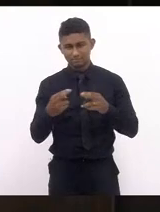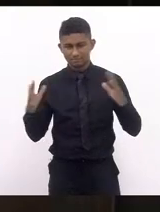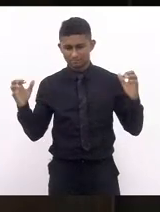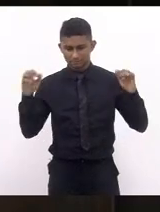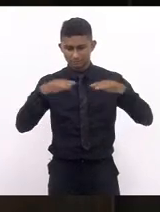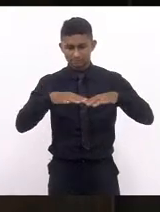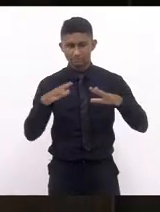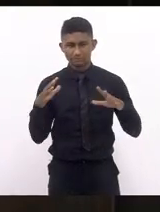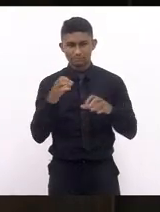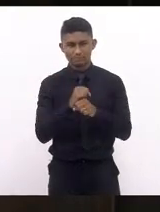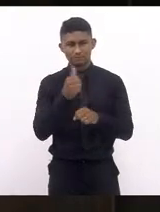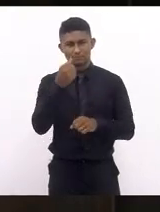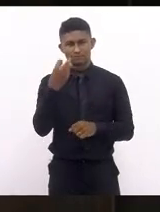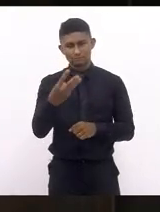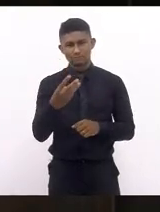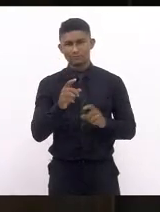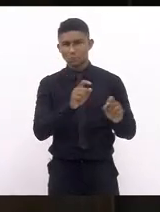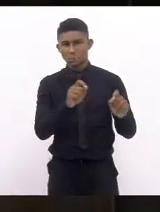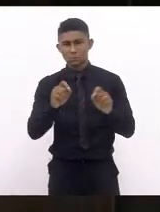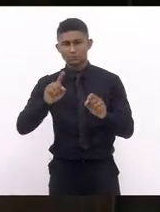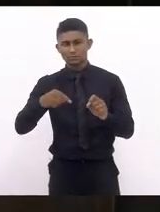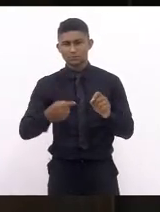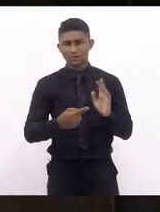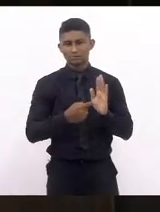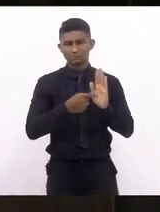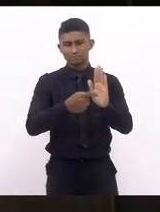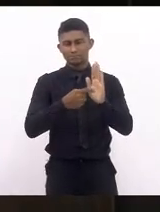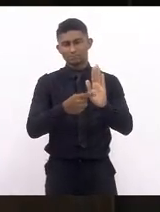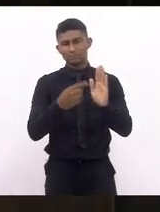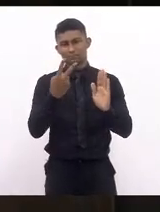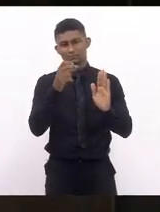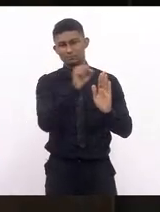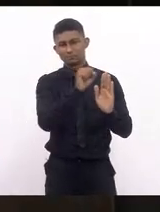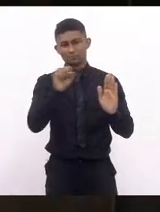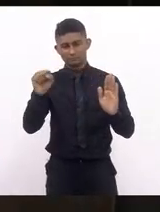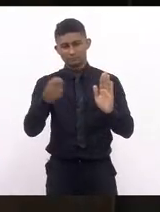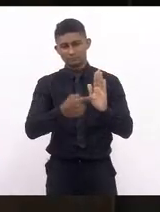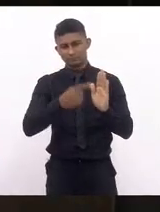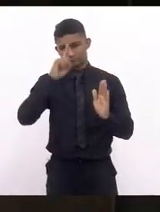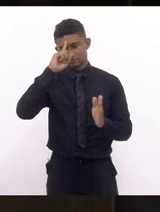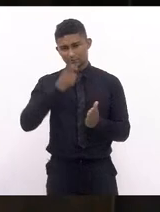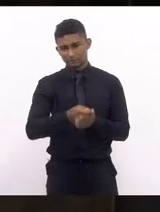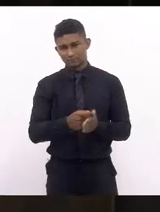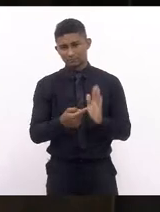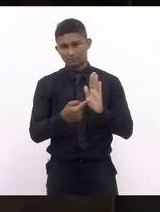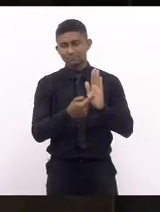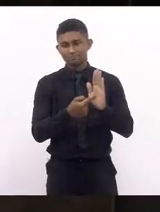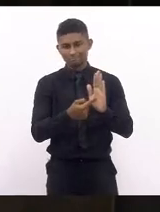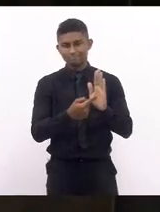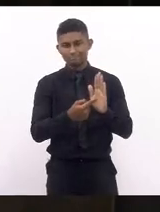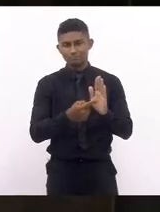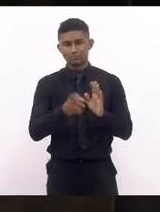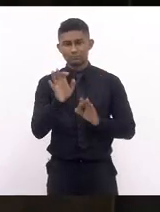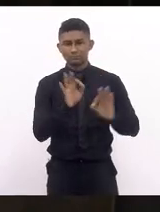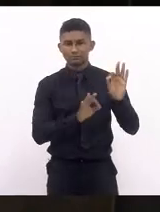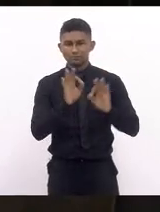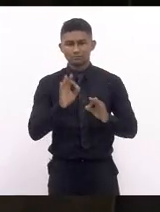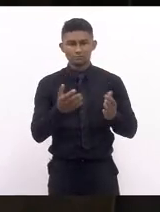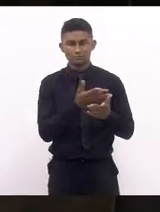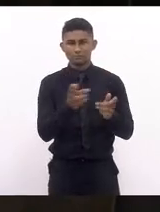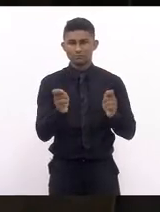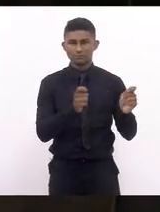das quais resultaram a confecção publicação de 288 despacho os apóstolos ao aos processos